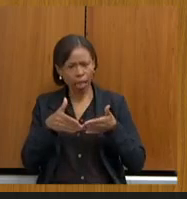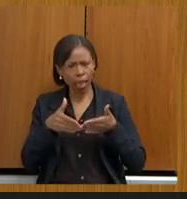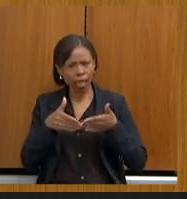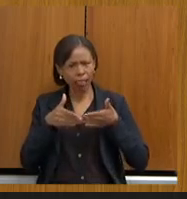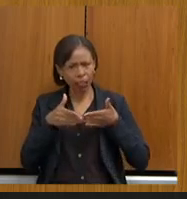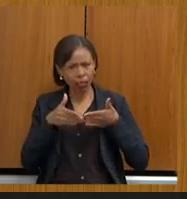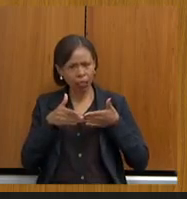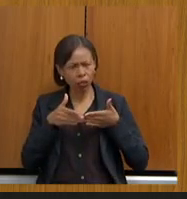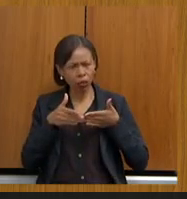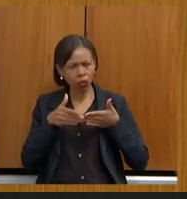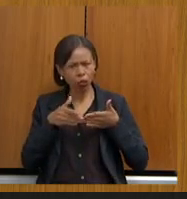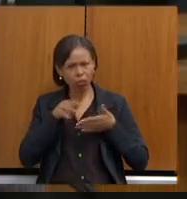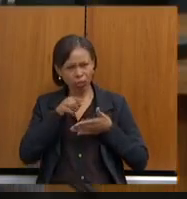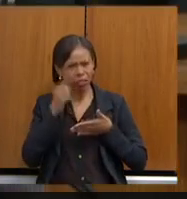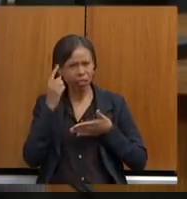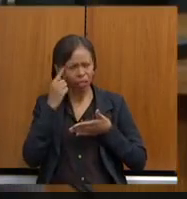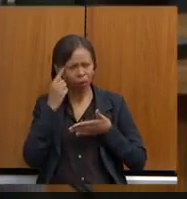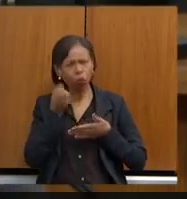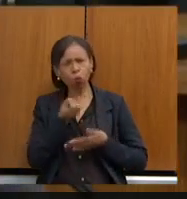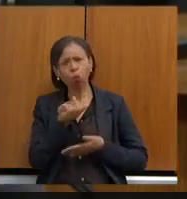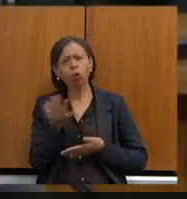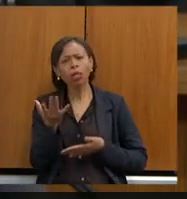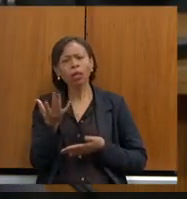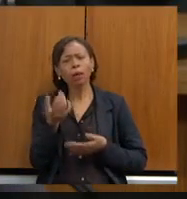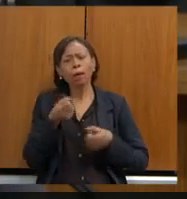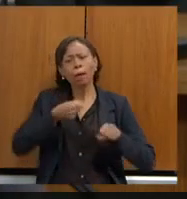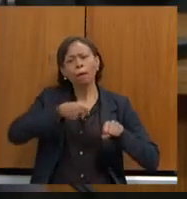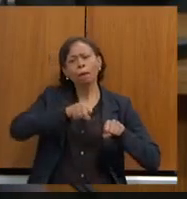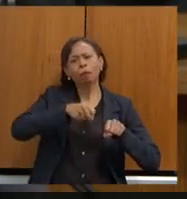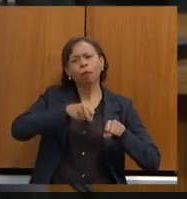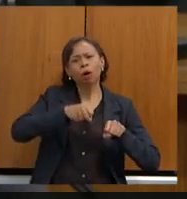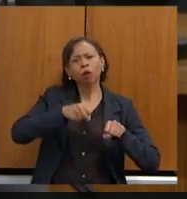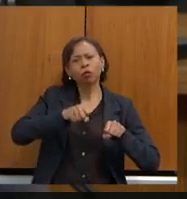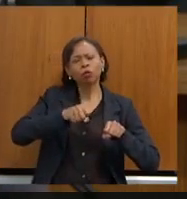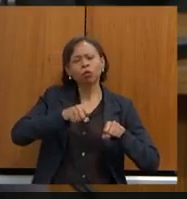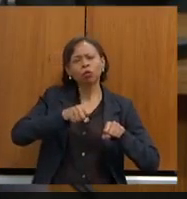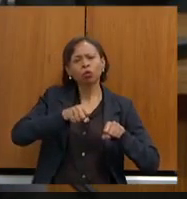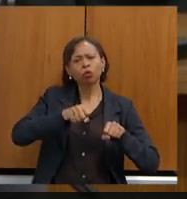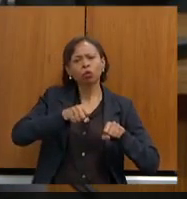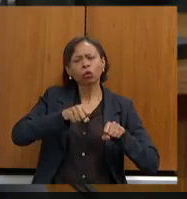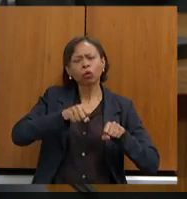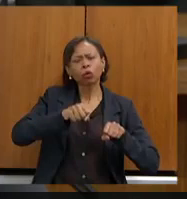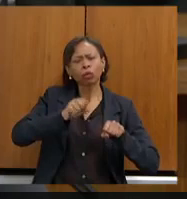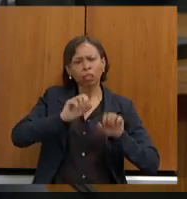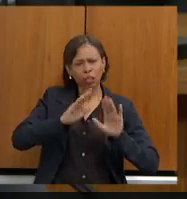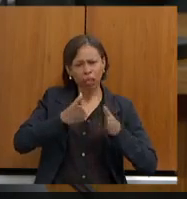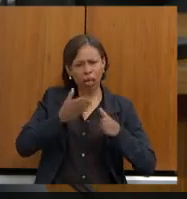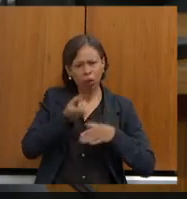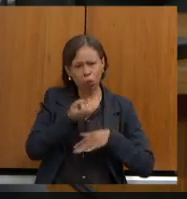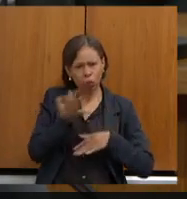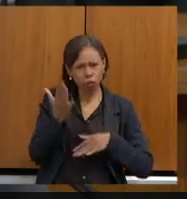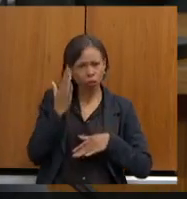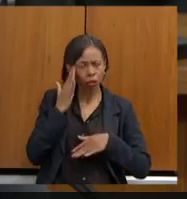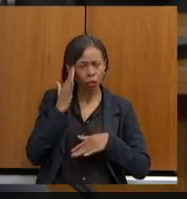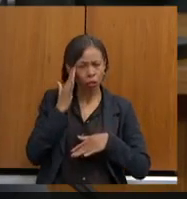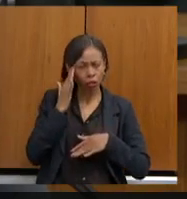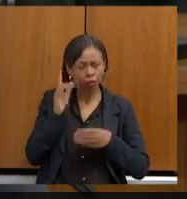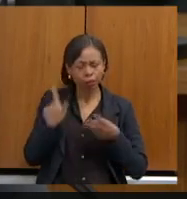motos quantas motos São desses veículos aí se o senhor tem como fazer esse corte